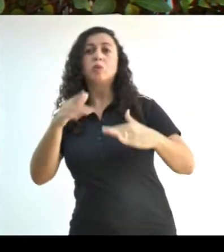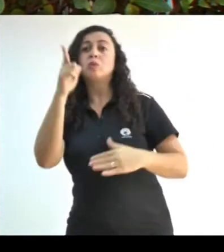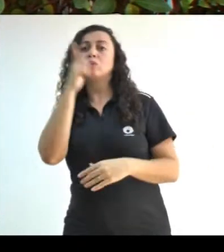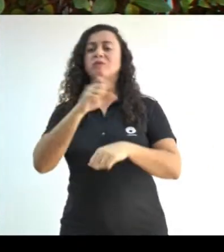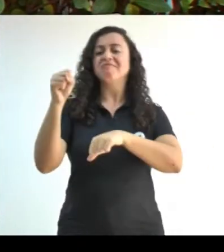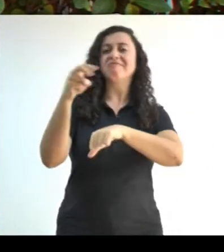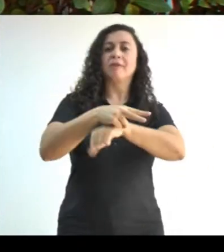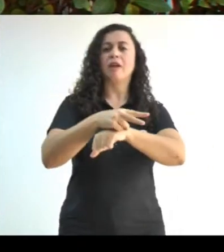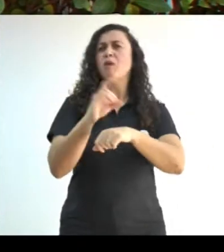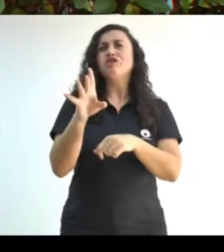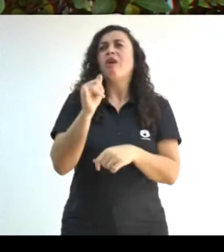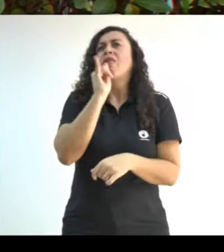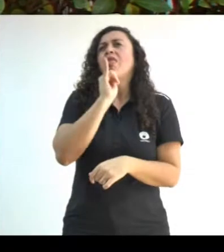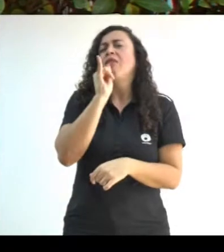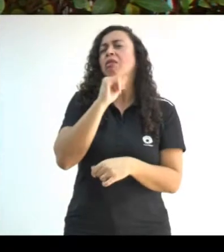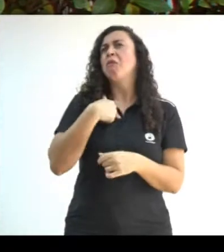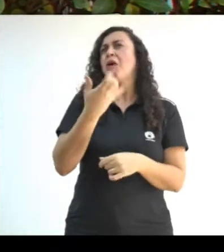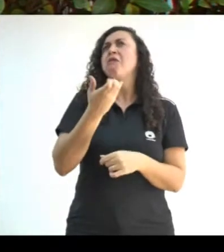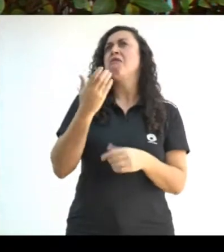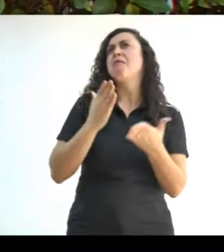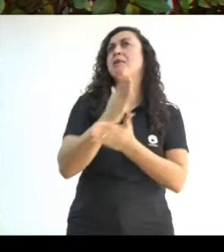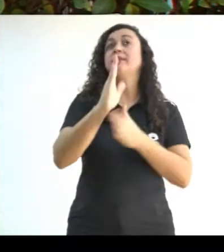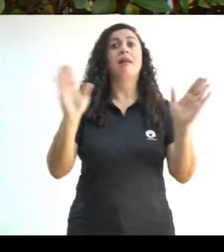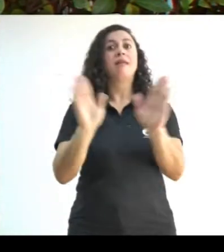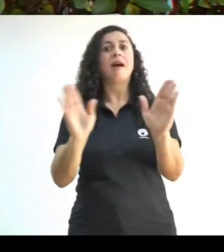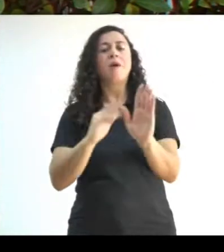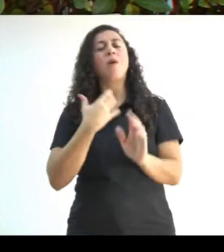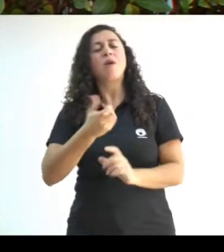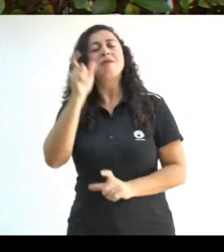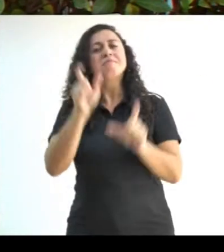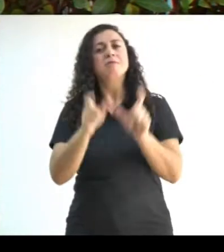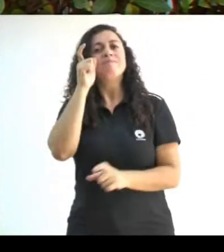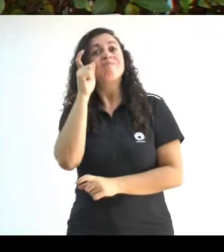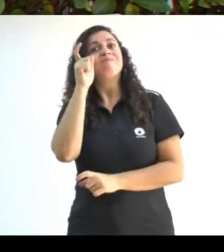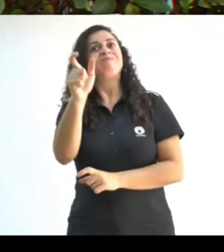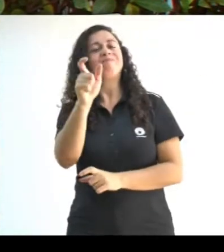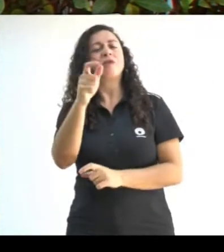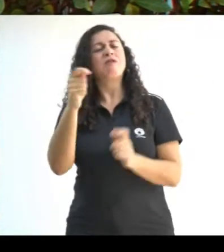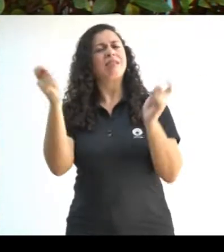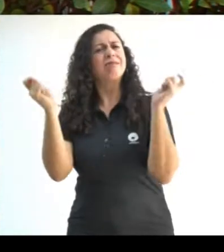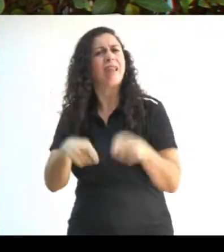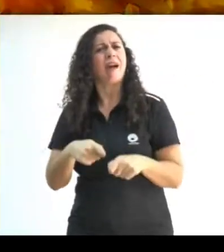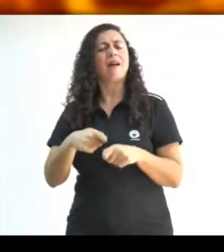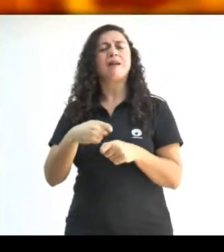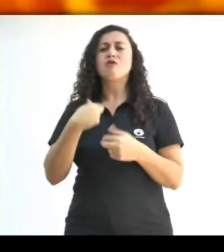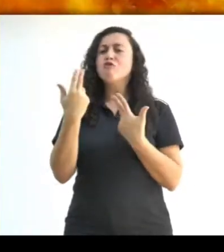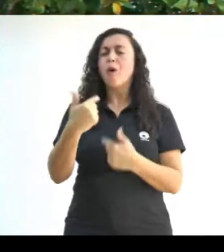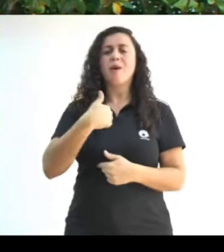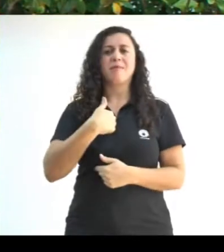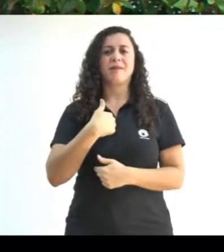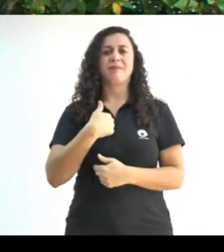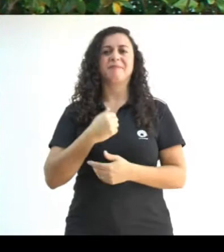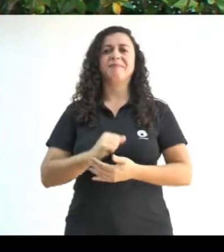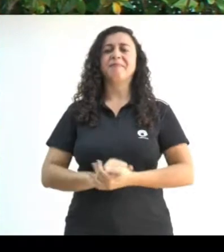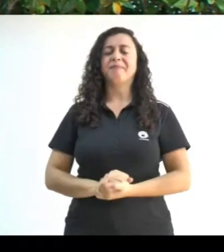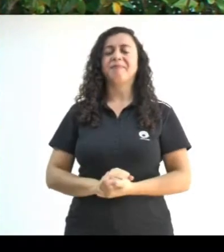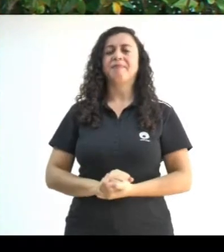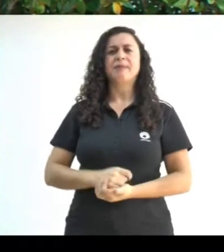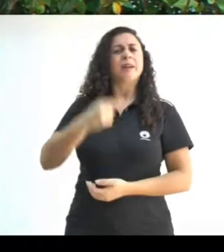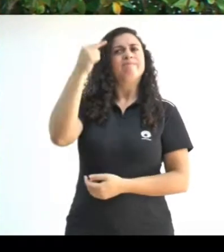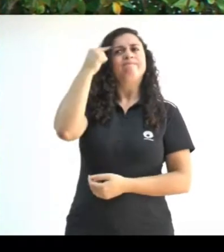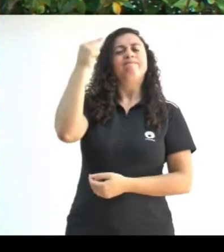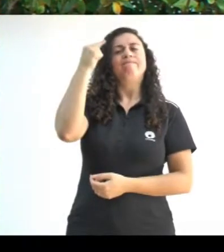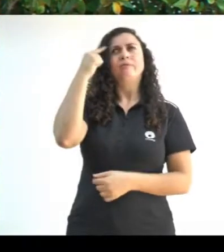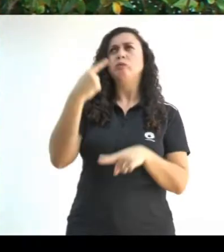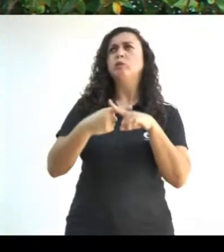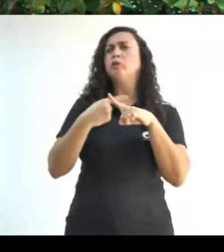ali só por, ai, não é só qualquer pessoa que vai passar na universidade, não, eu quero que pessoas, assim como eu, vejam que tem como chegar lá. O que creio que tenha me motivado